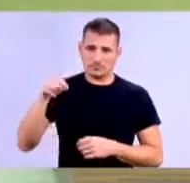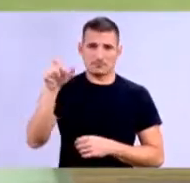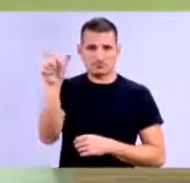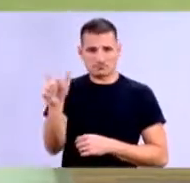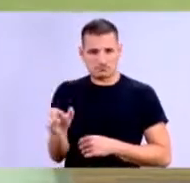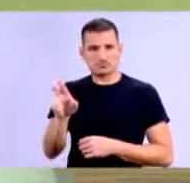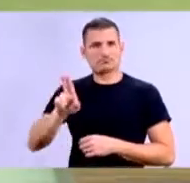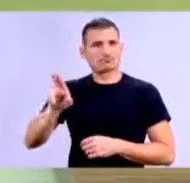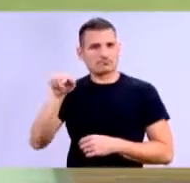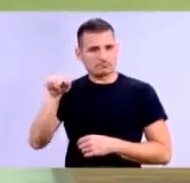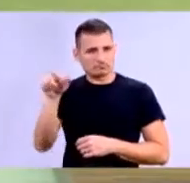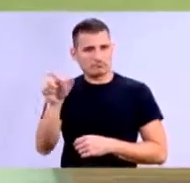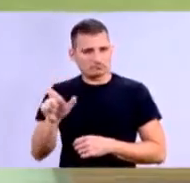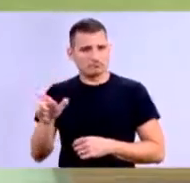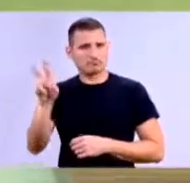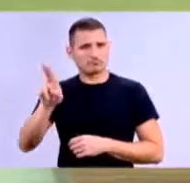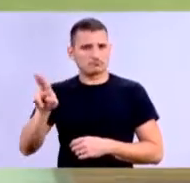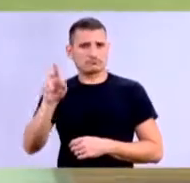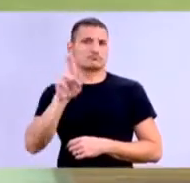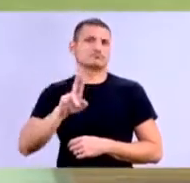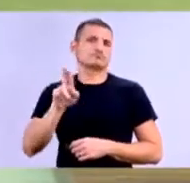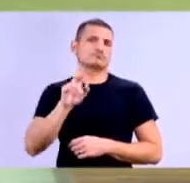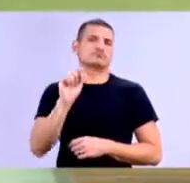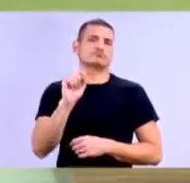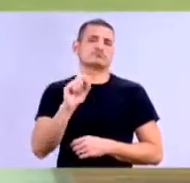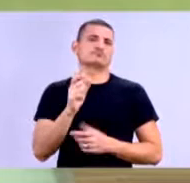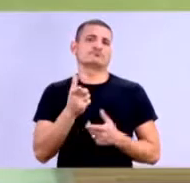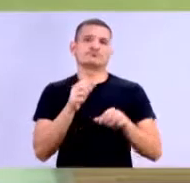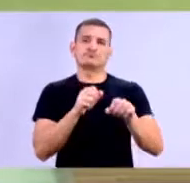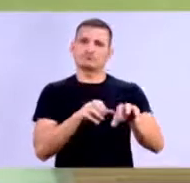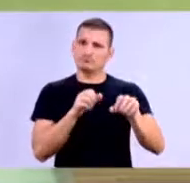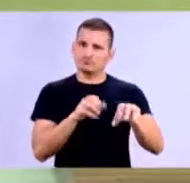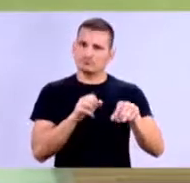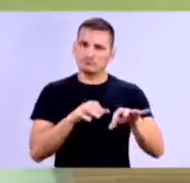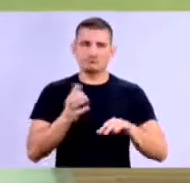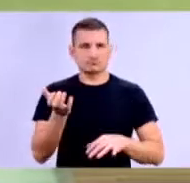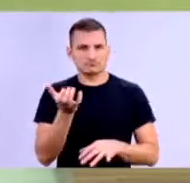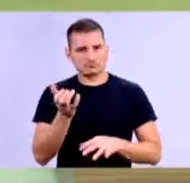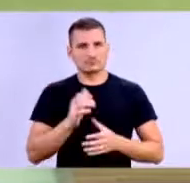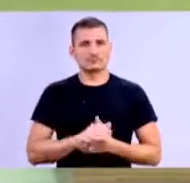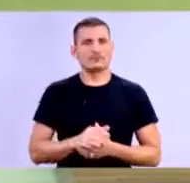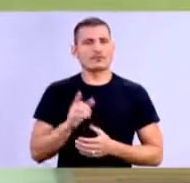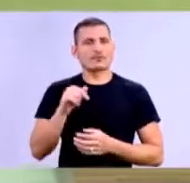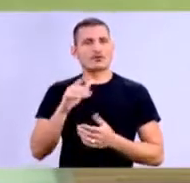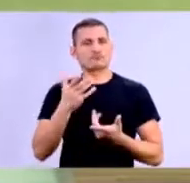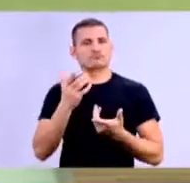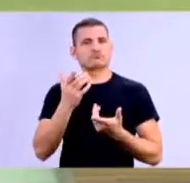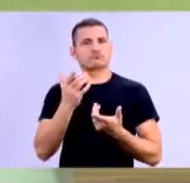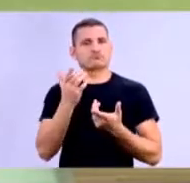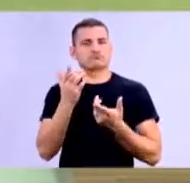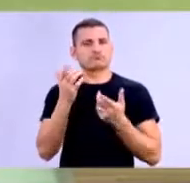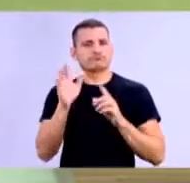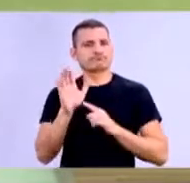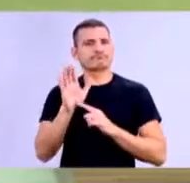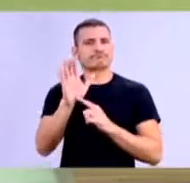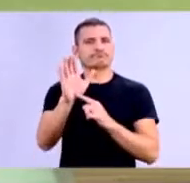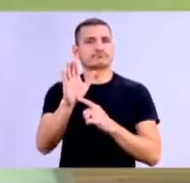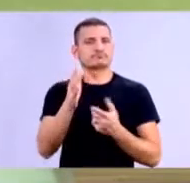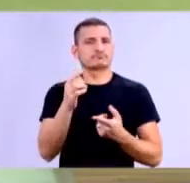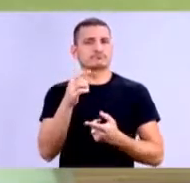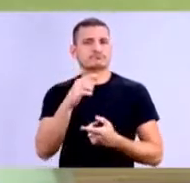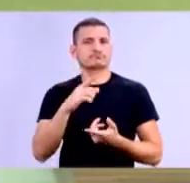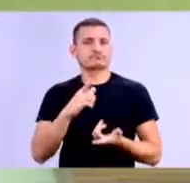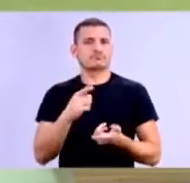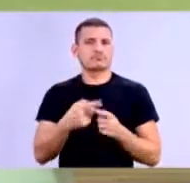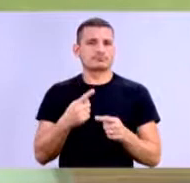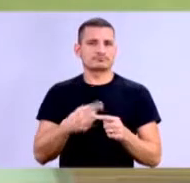usuários utilizam com fins educativos. Então é um destaque que nós damos aqui, porque de certa